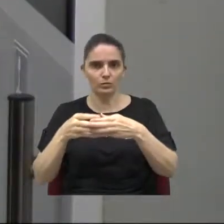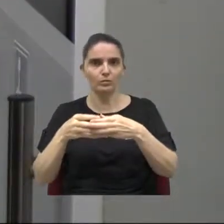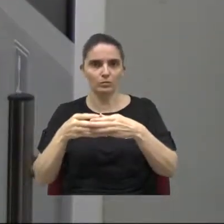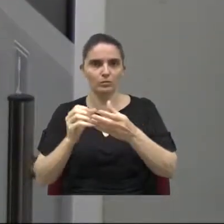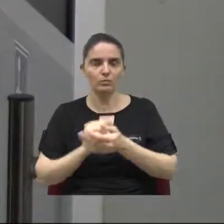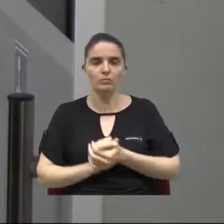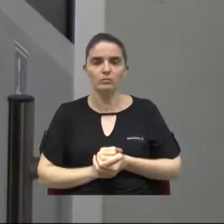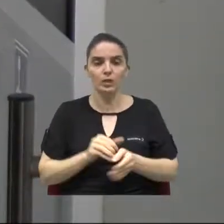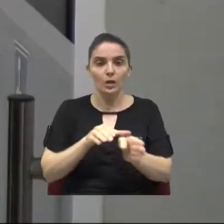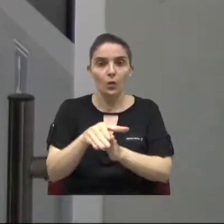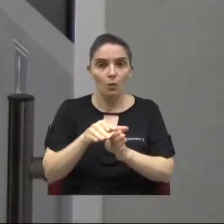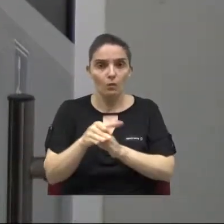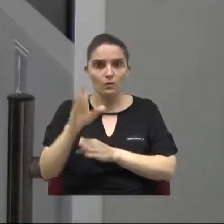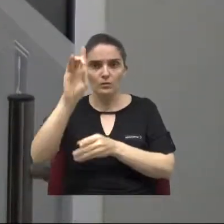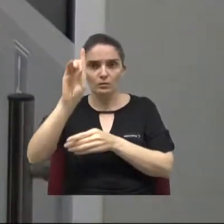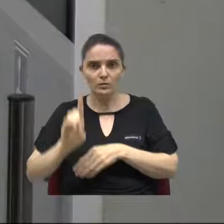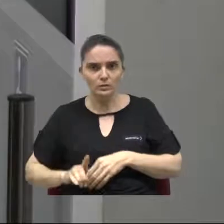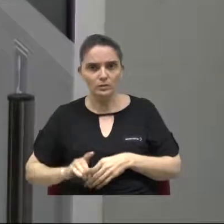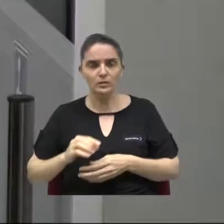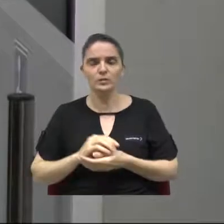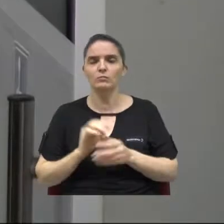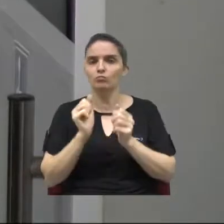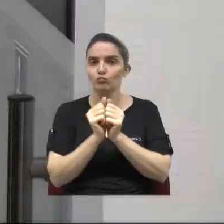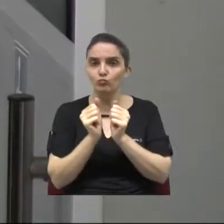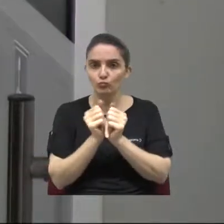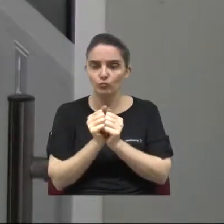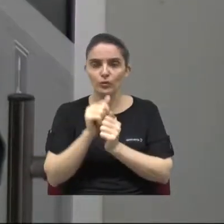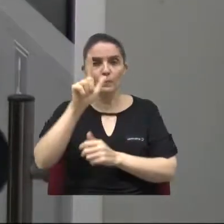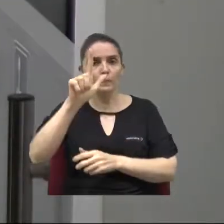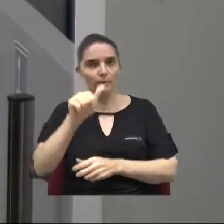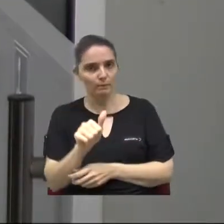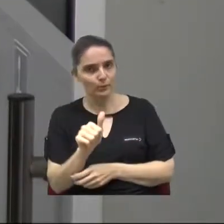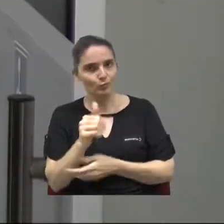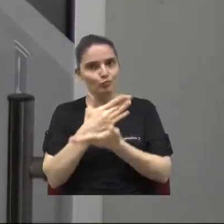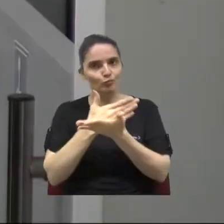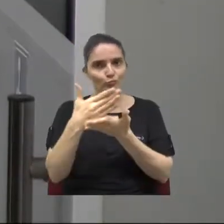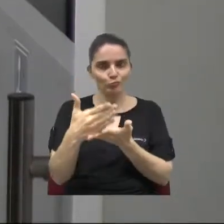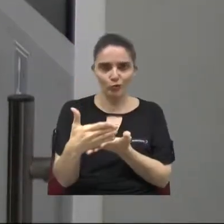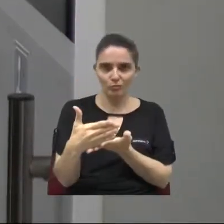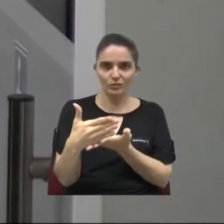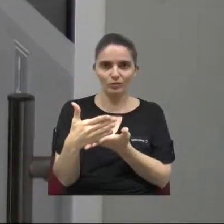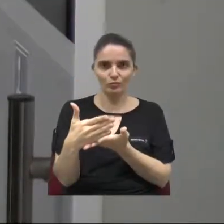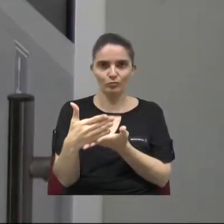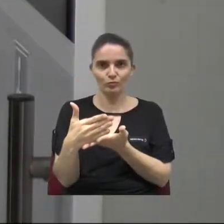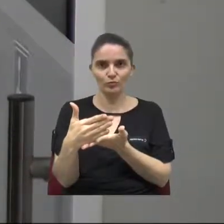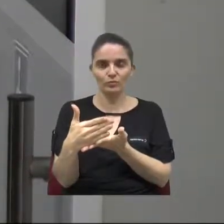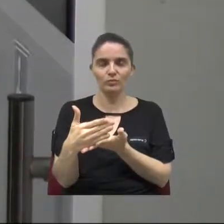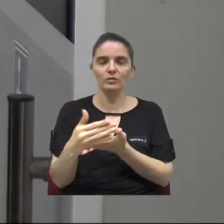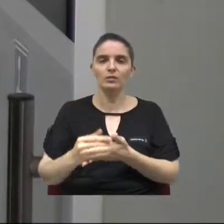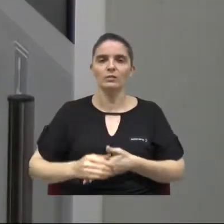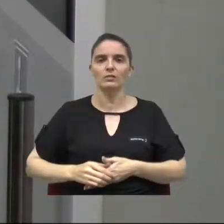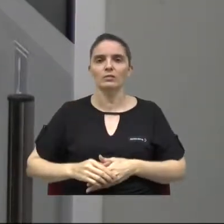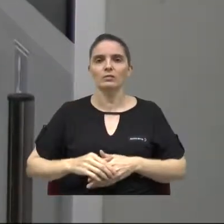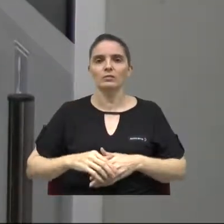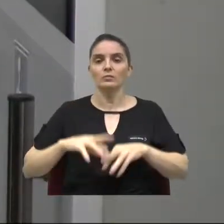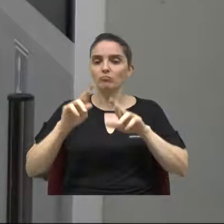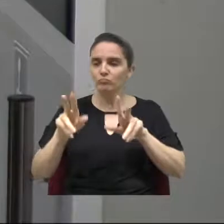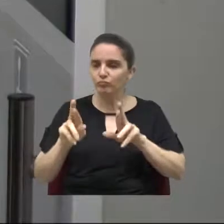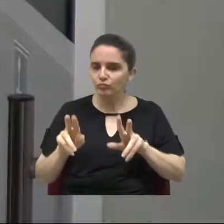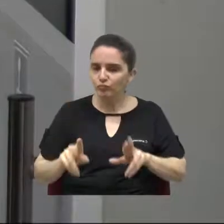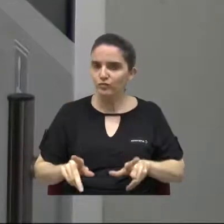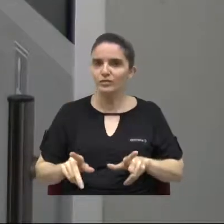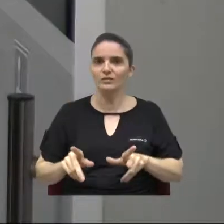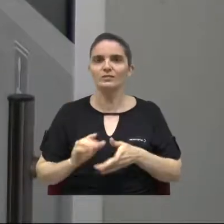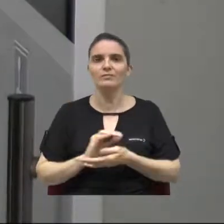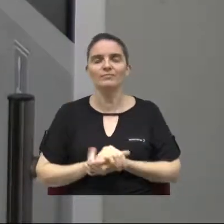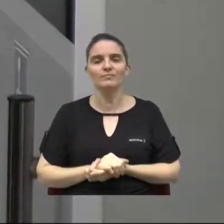deficiente, um conselho bastante participativo, e após isso que começou a implementação de uma série de coisas aqui na casa e também em boa parte da